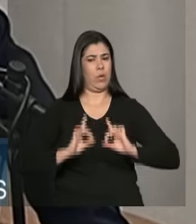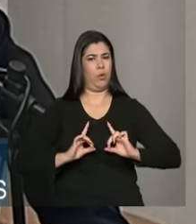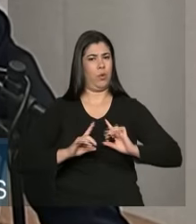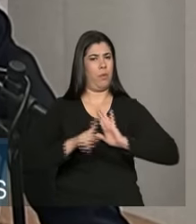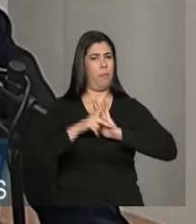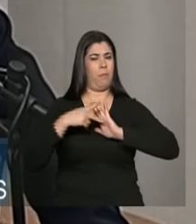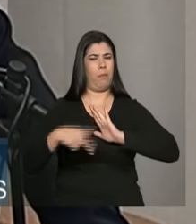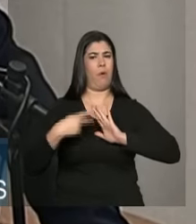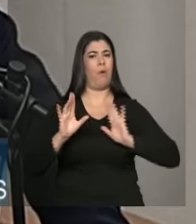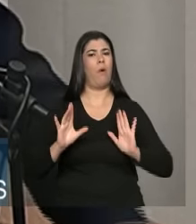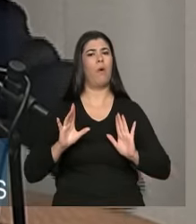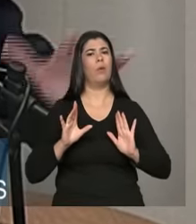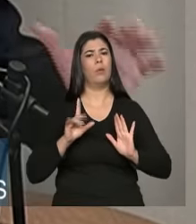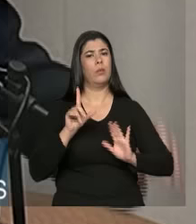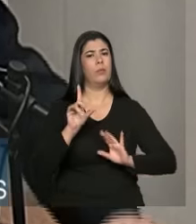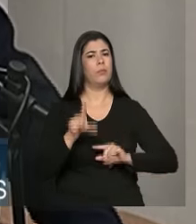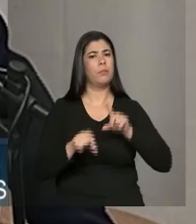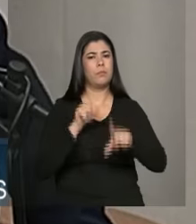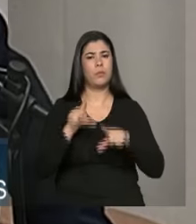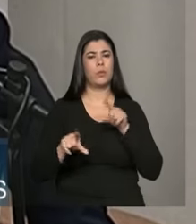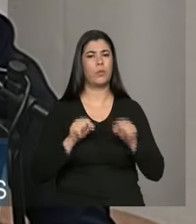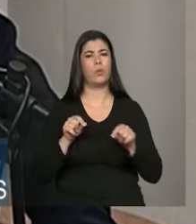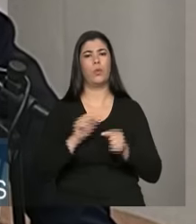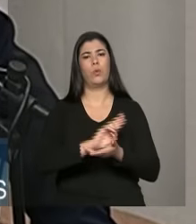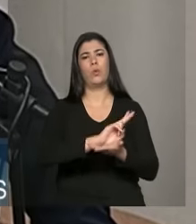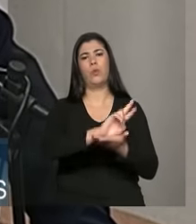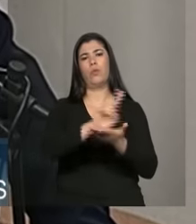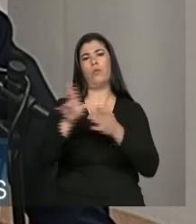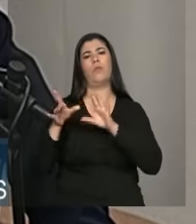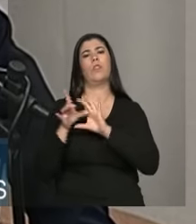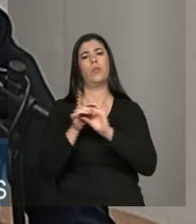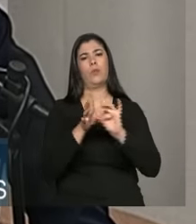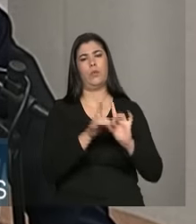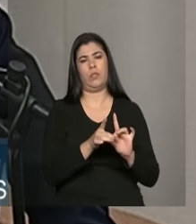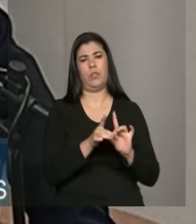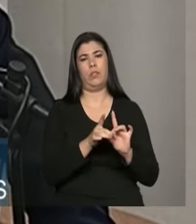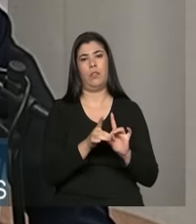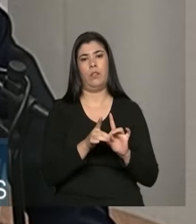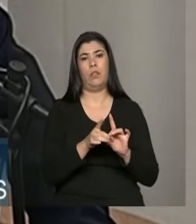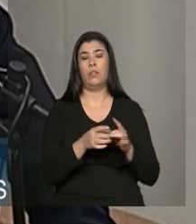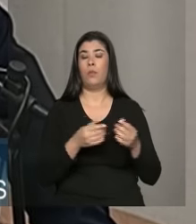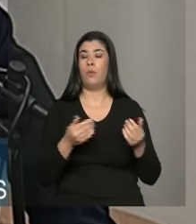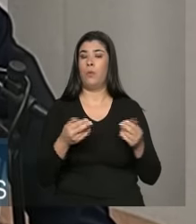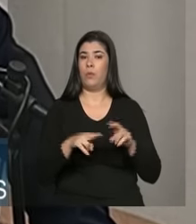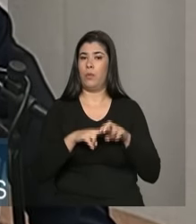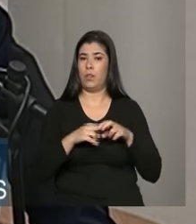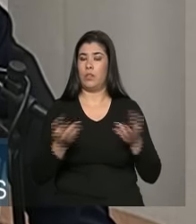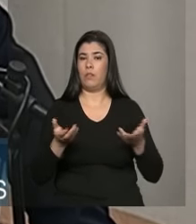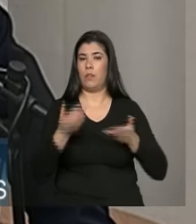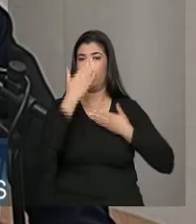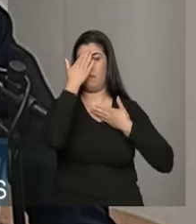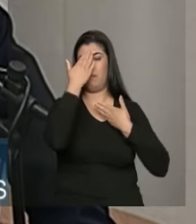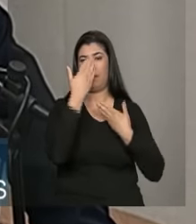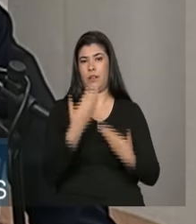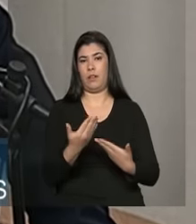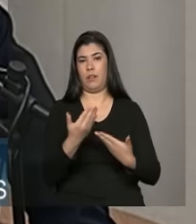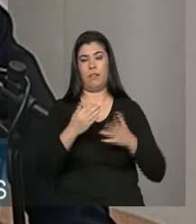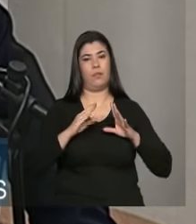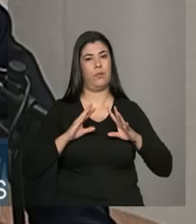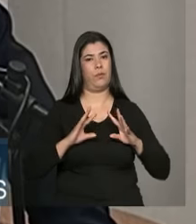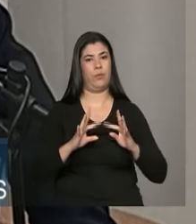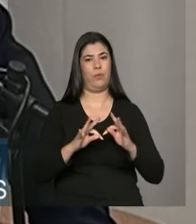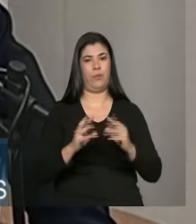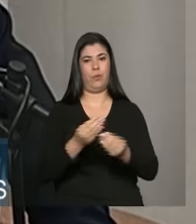em todas a a em todas as suas dimensões né eu queria nesse sentido agradecer aqui a todas